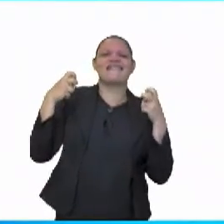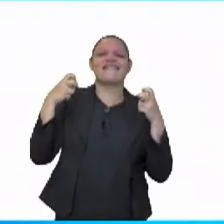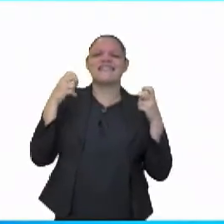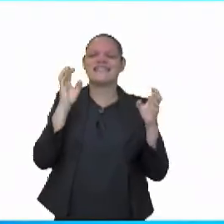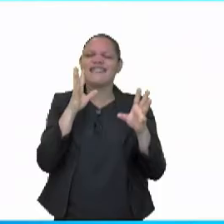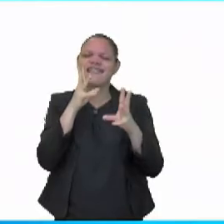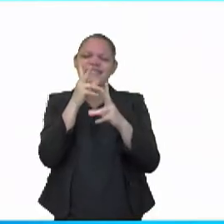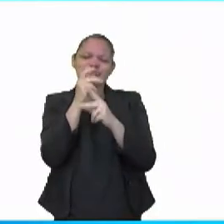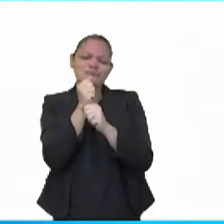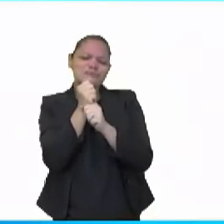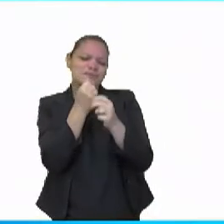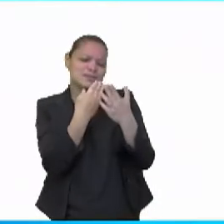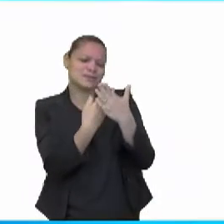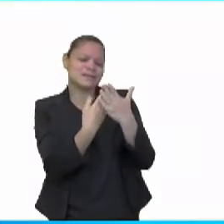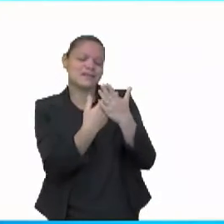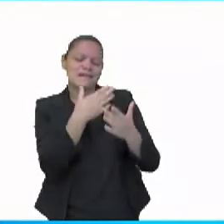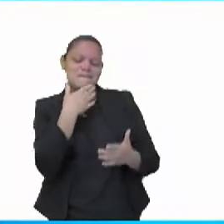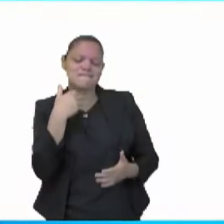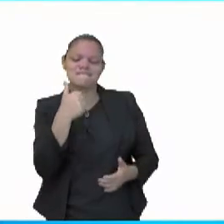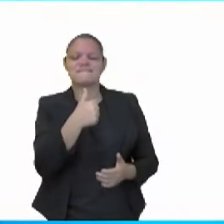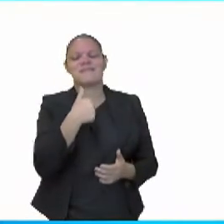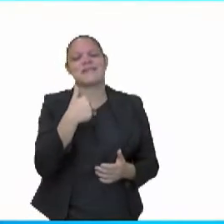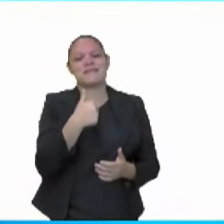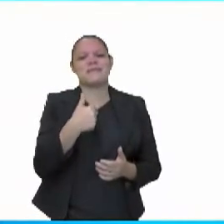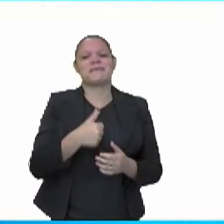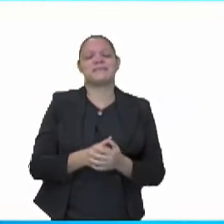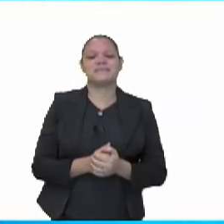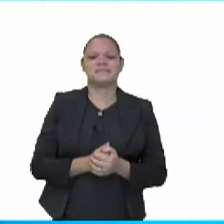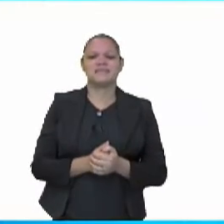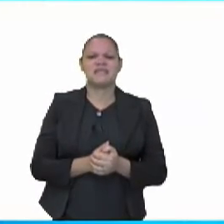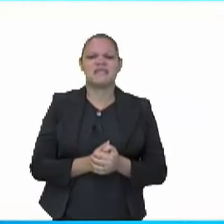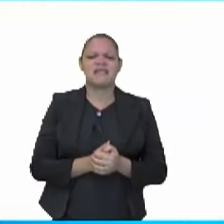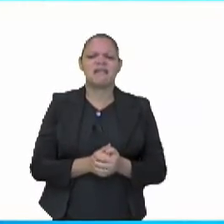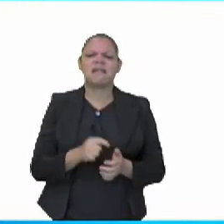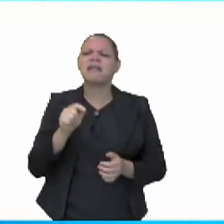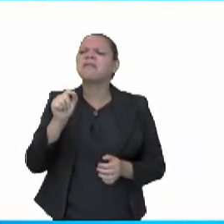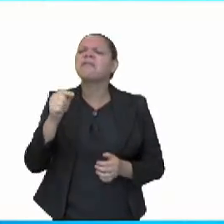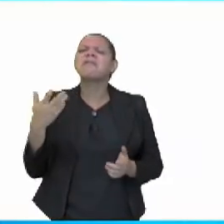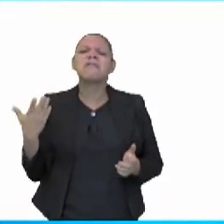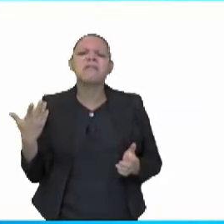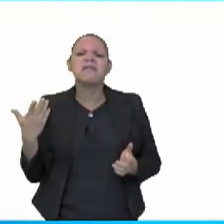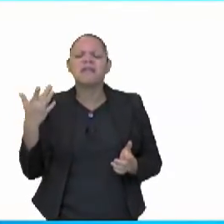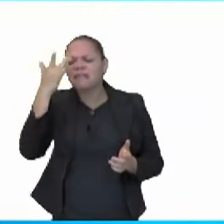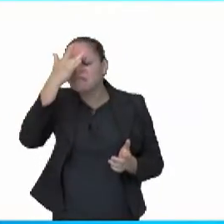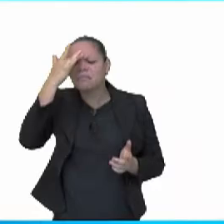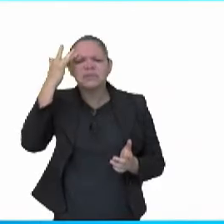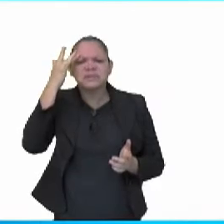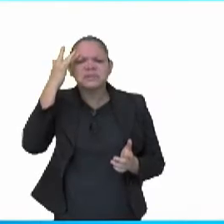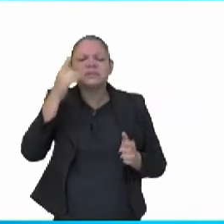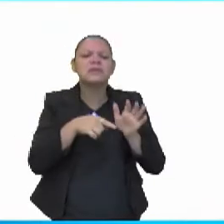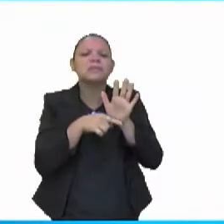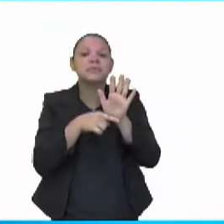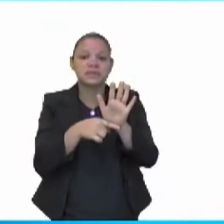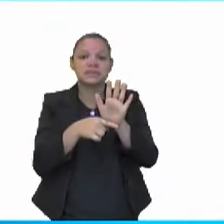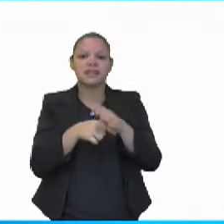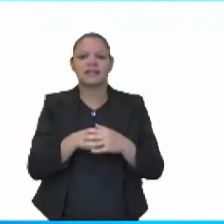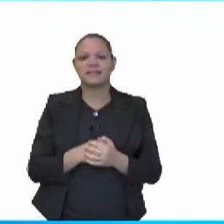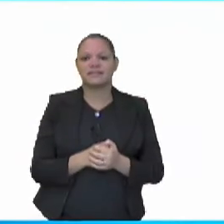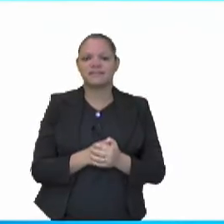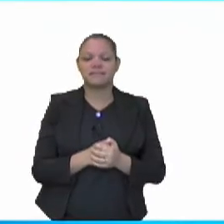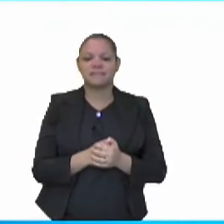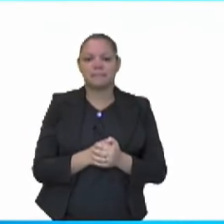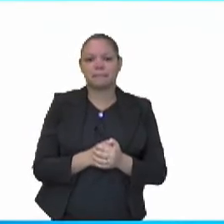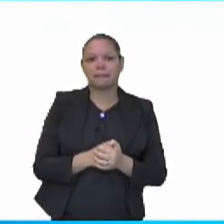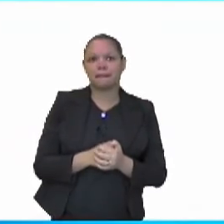alunos. E qual público você deseja atingir com esse rap? Inicialmente, a ideia era